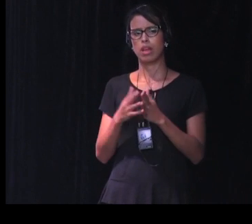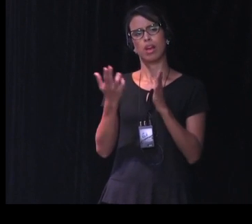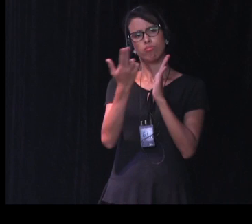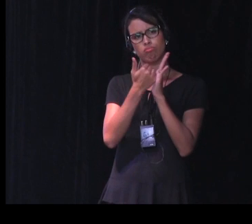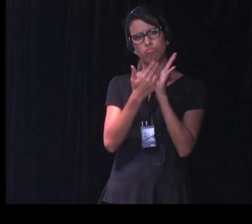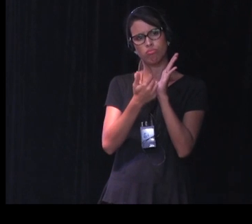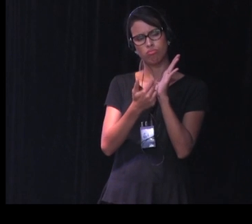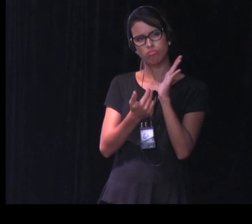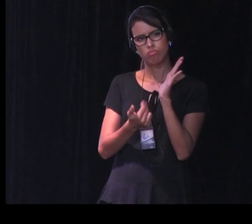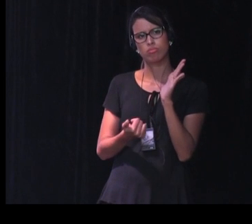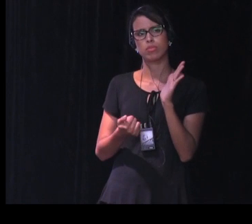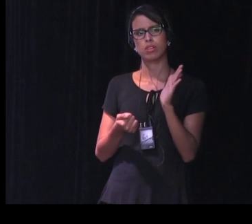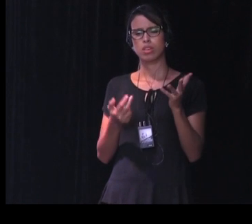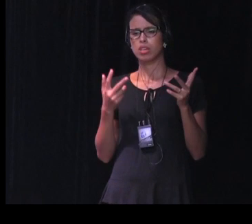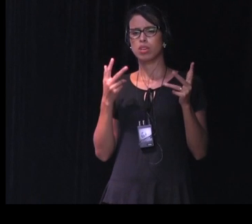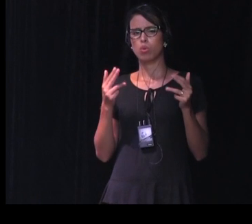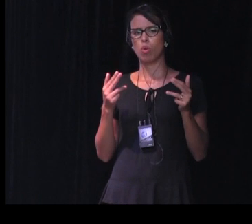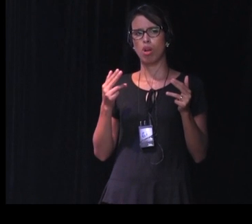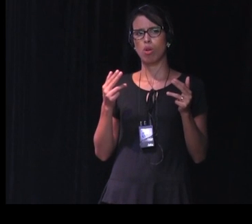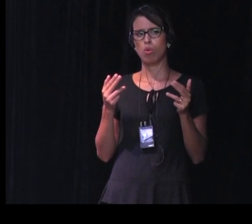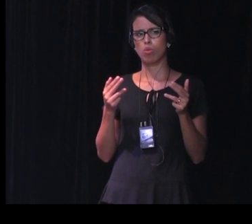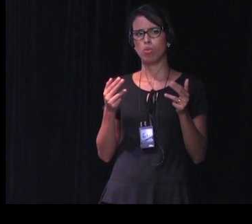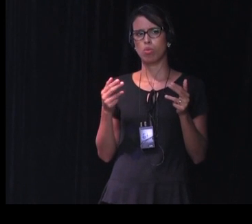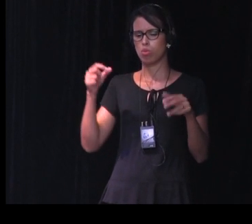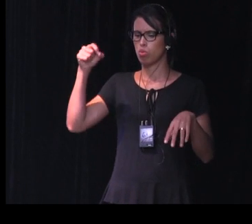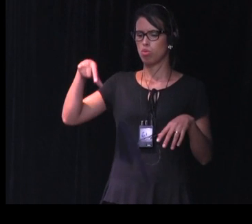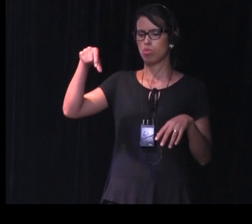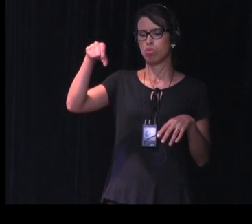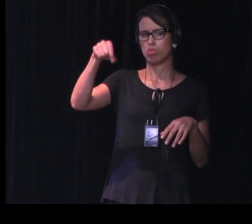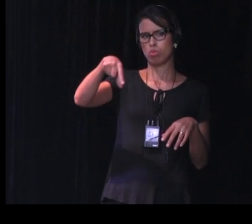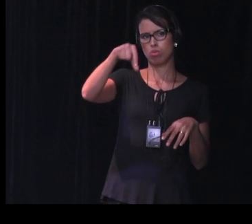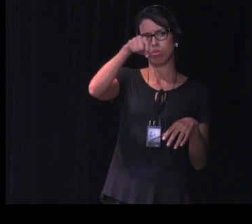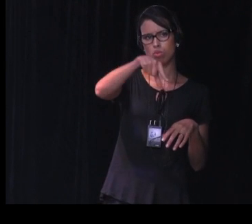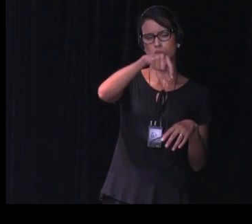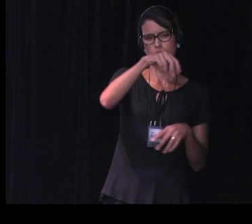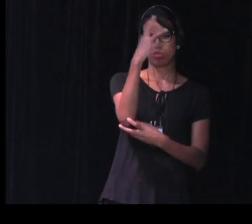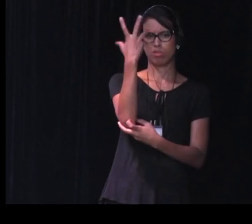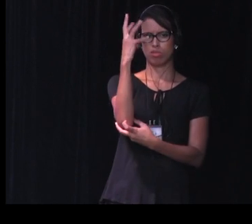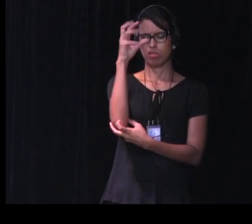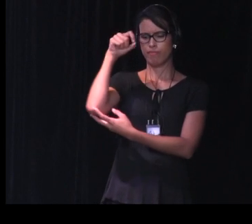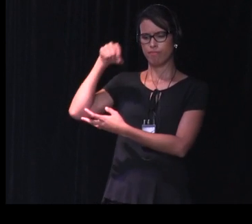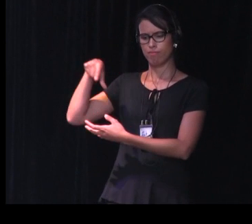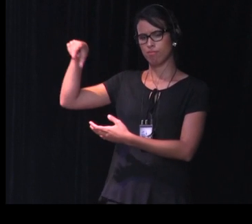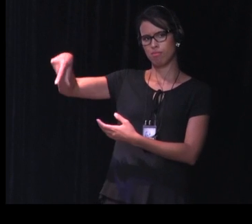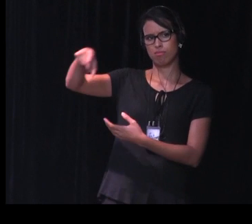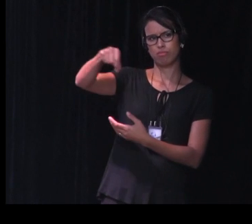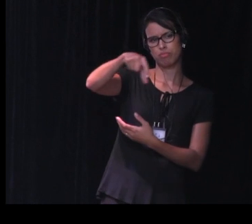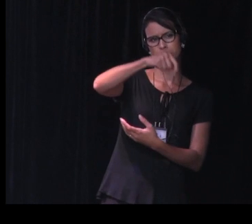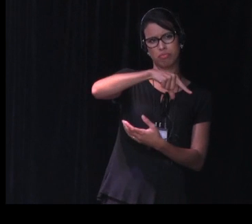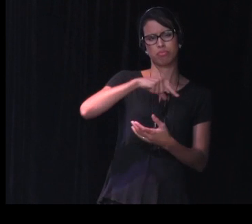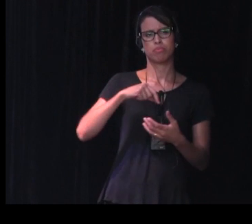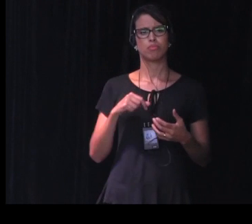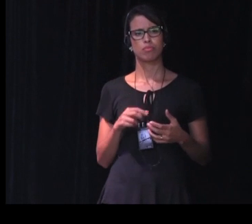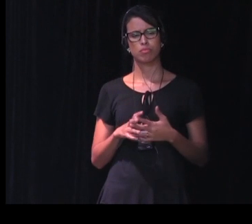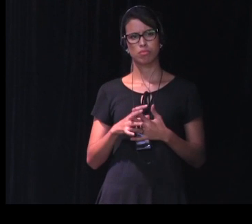que vão desenhando como se fossem gotas ao redor das